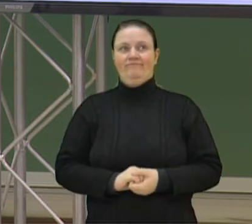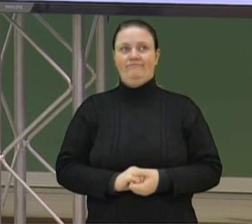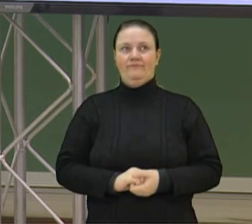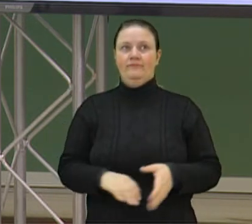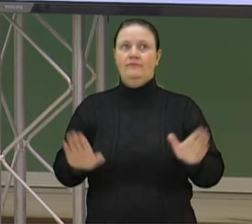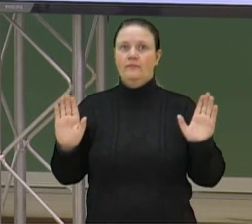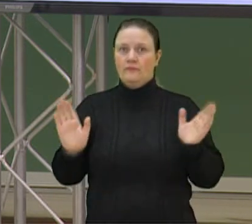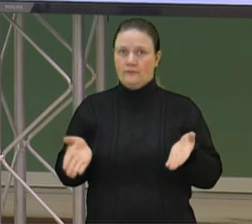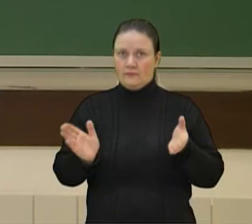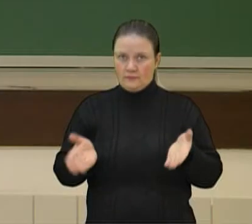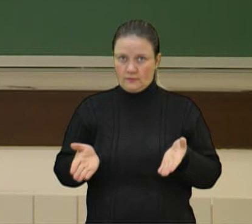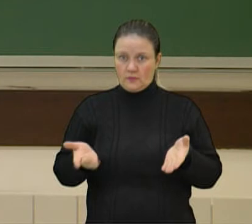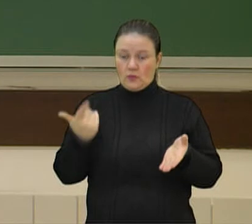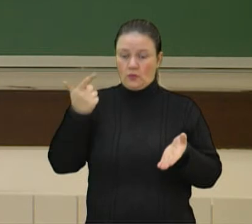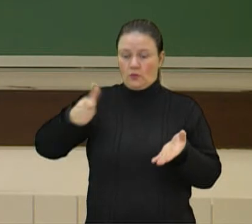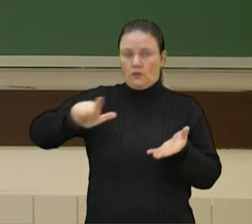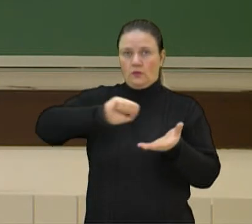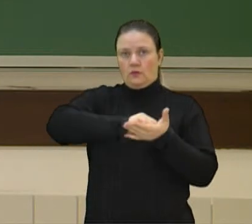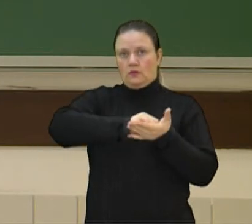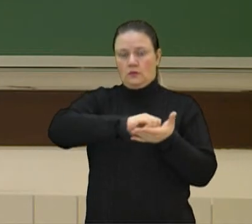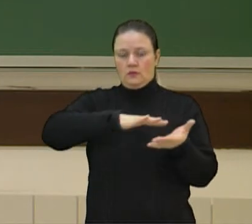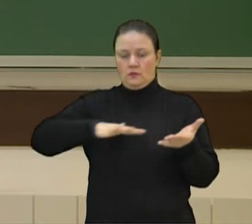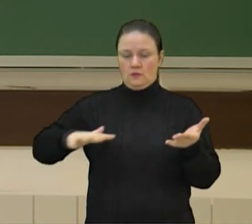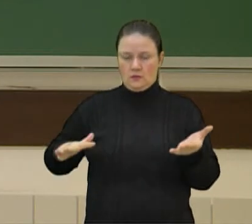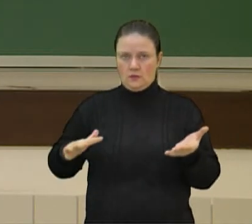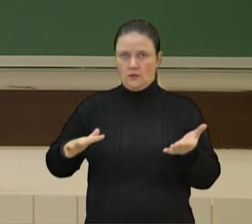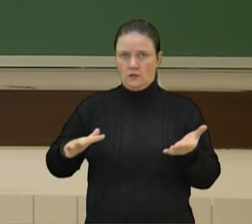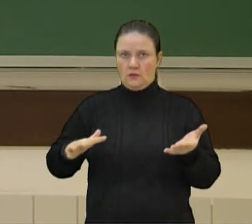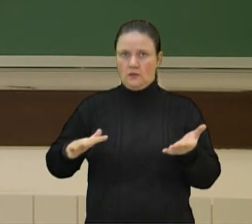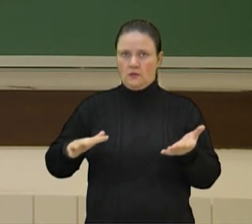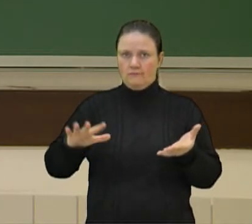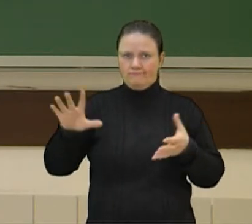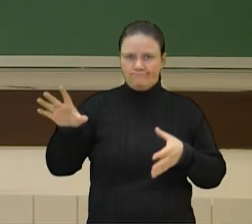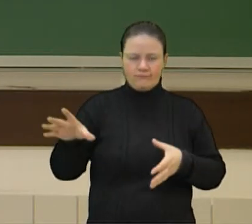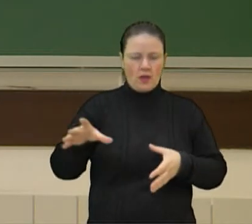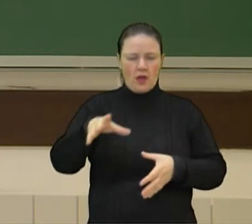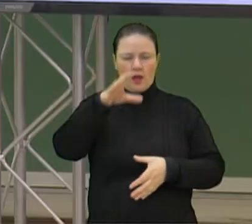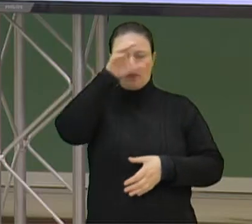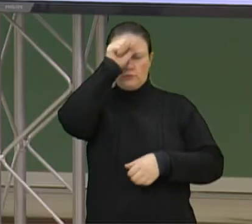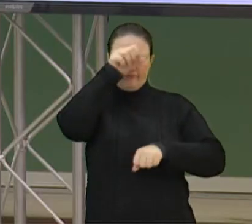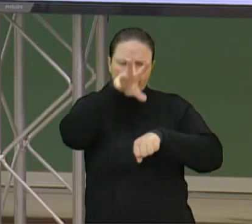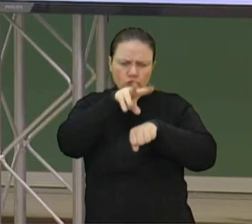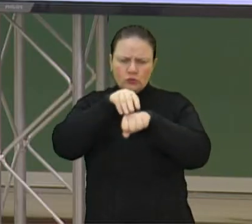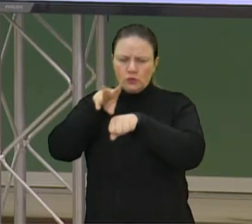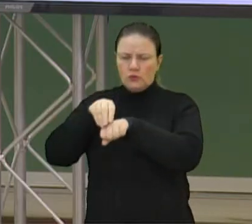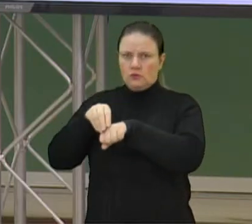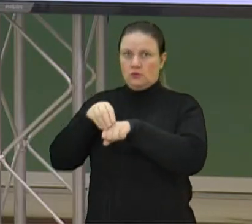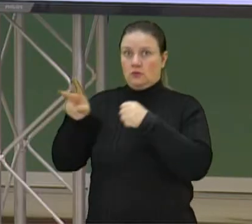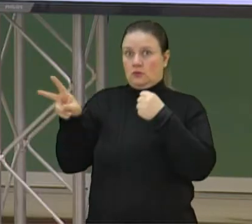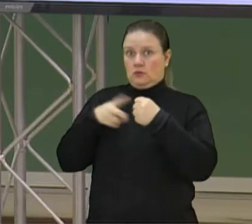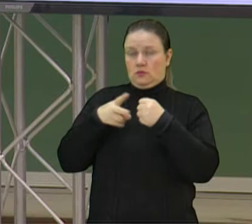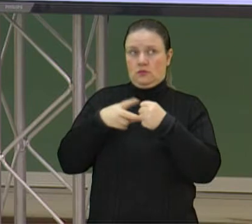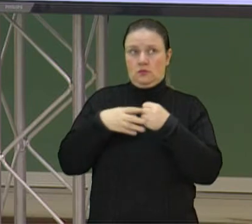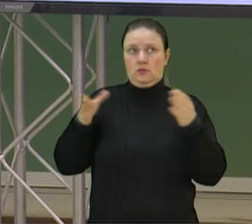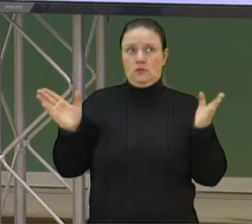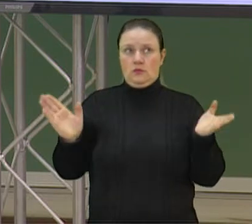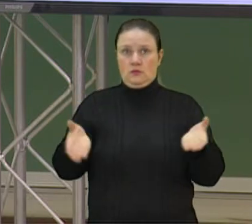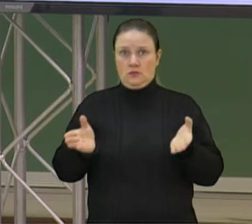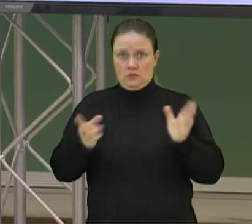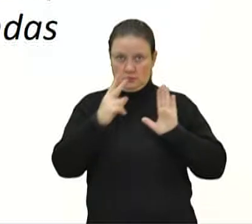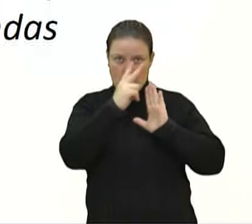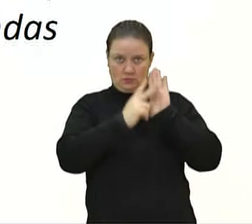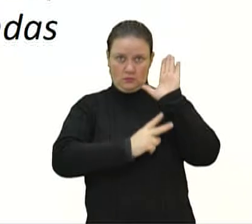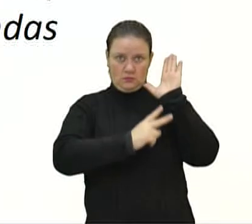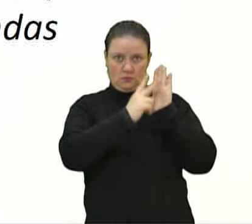Agora aqui mais uma atividade para que vocês reforcem um pouquinho essa ideia dos verbos, né? Ahora completa os intervalos com a